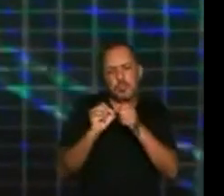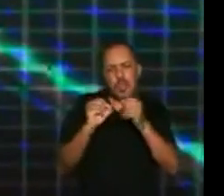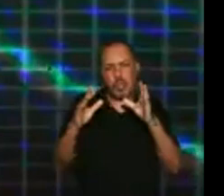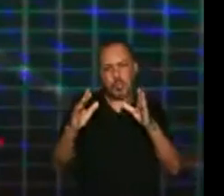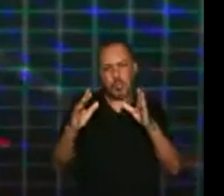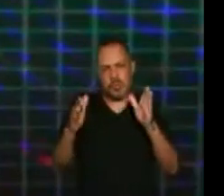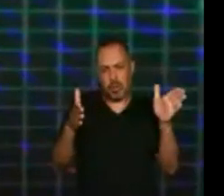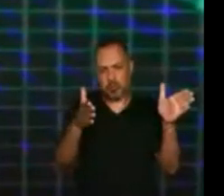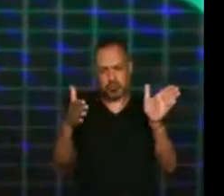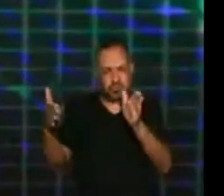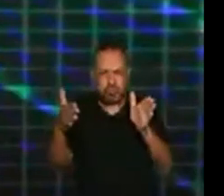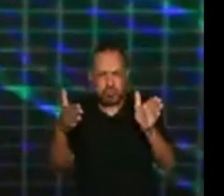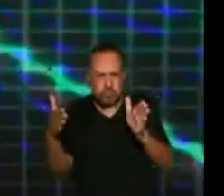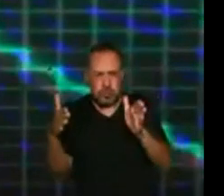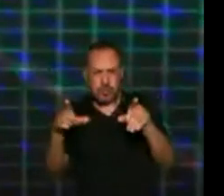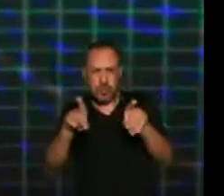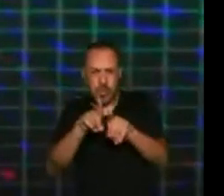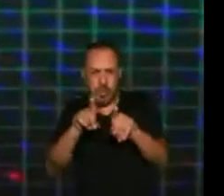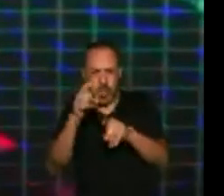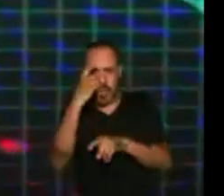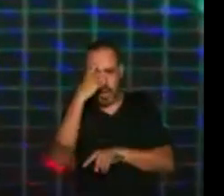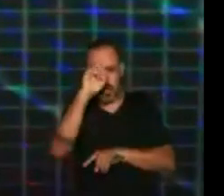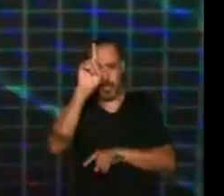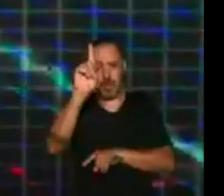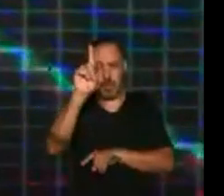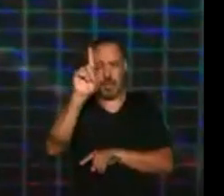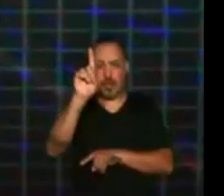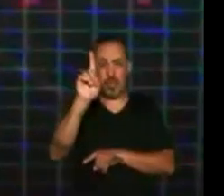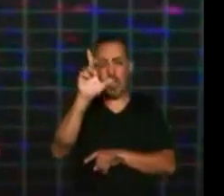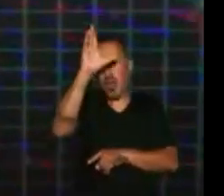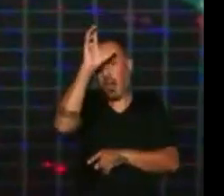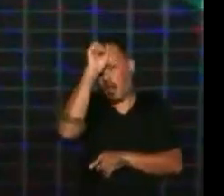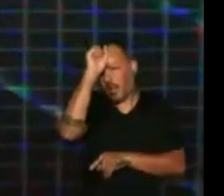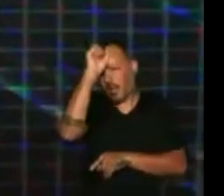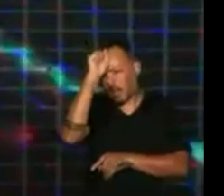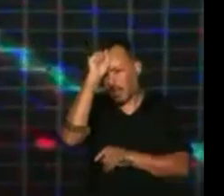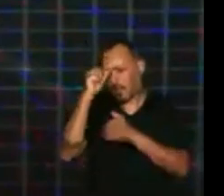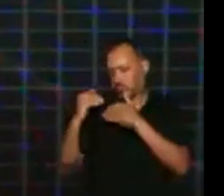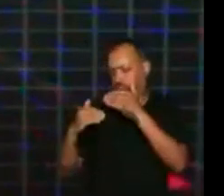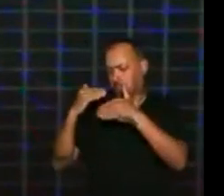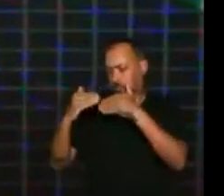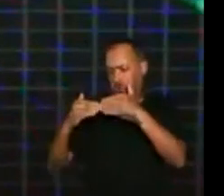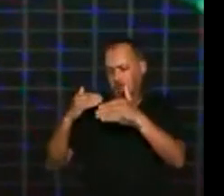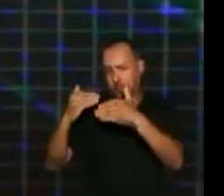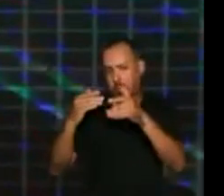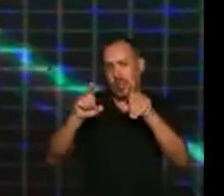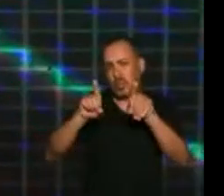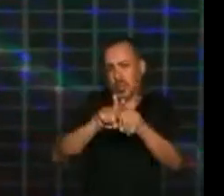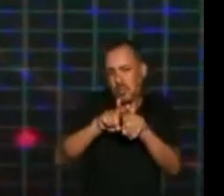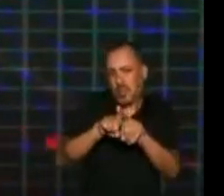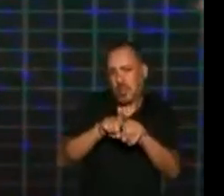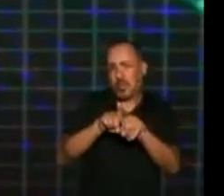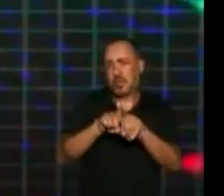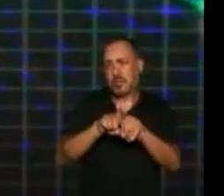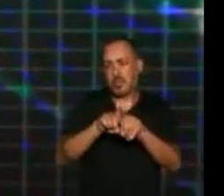também a ideia é beber de uma fonte que está sendo desenvolvida, mas dessa vez uma